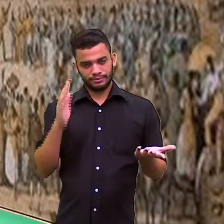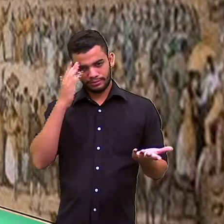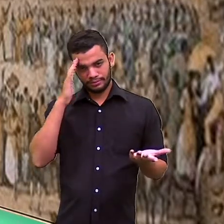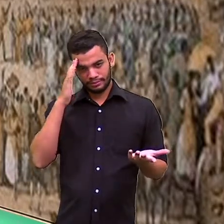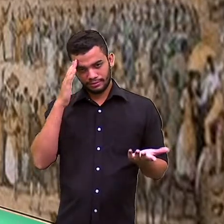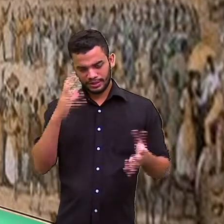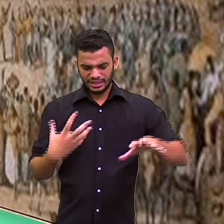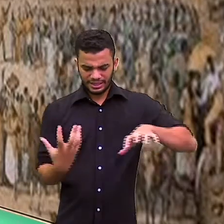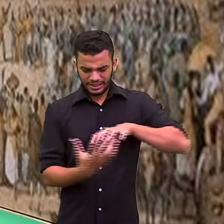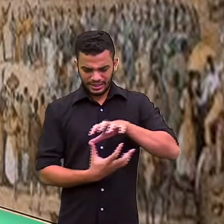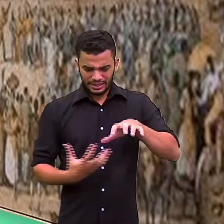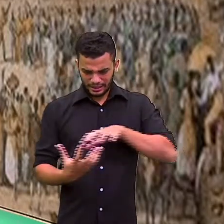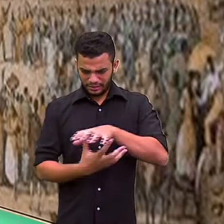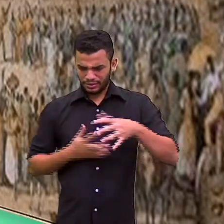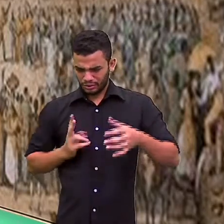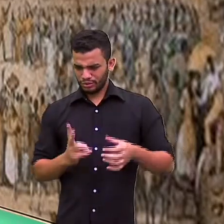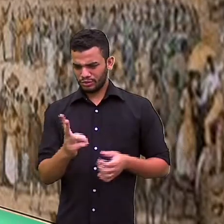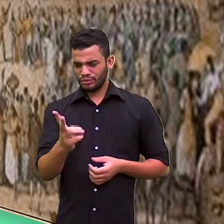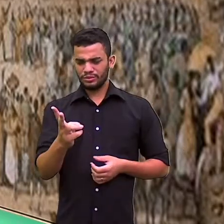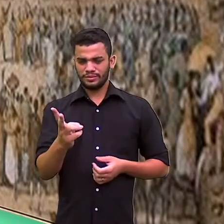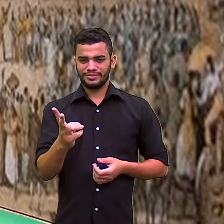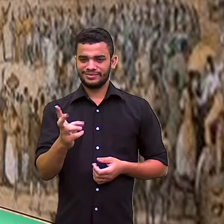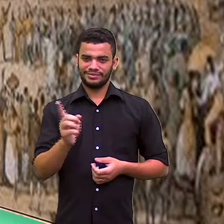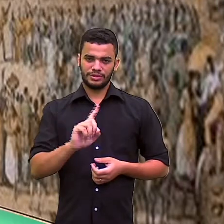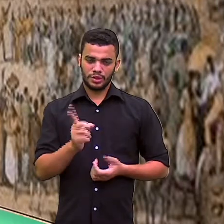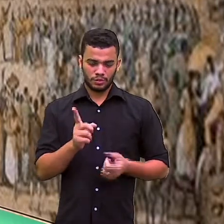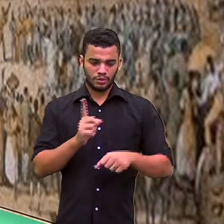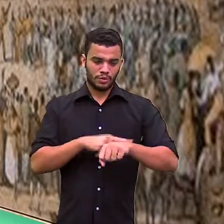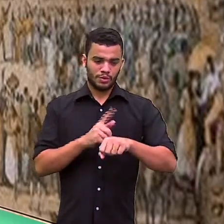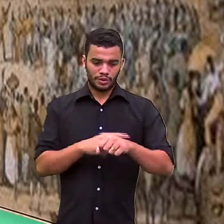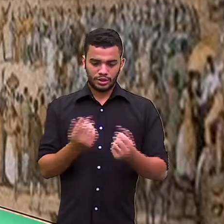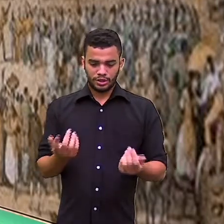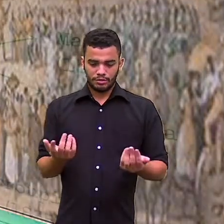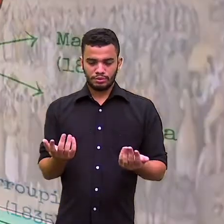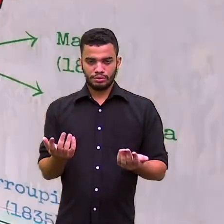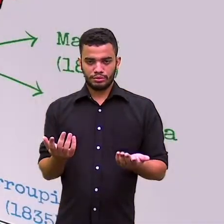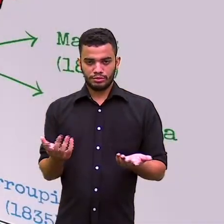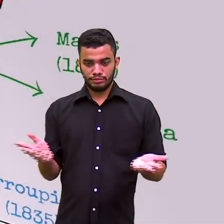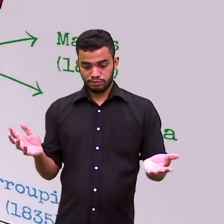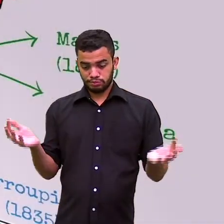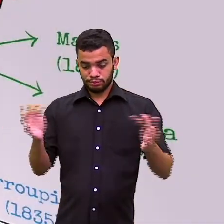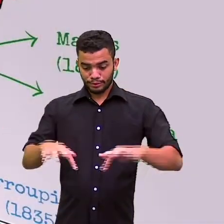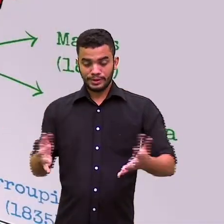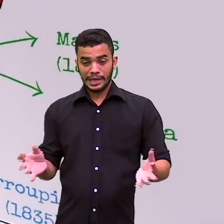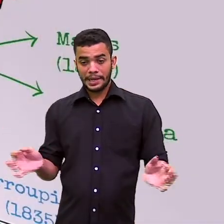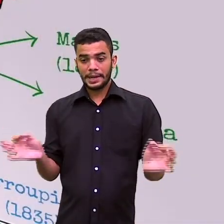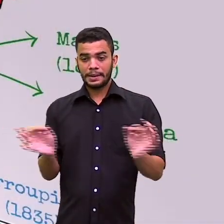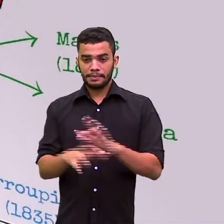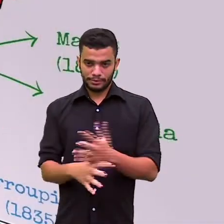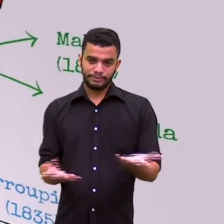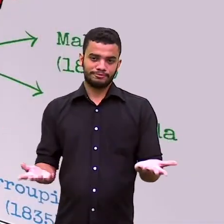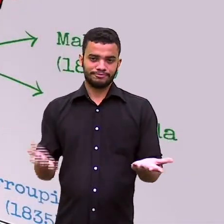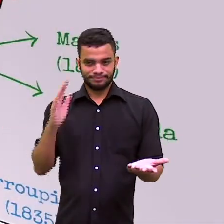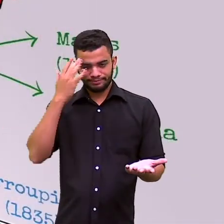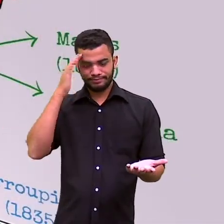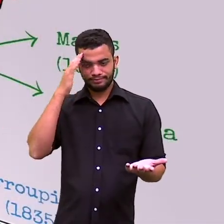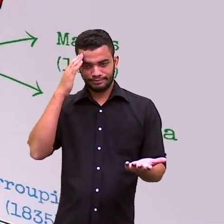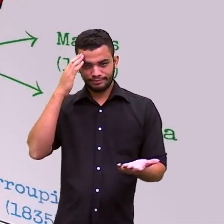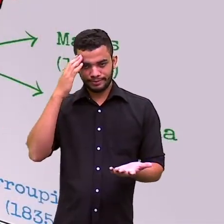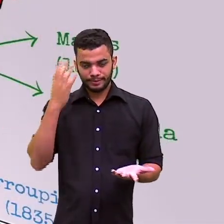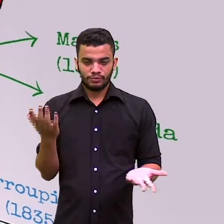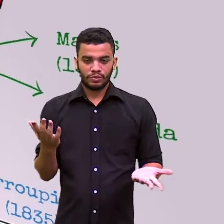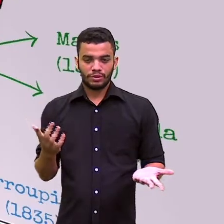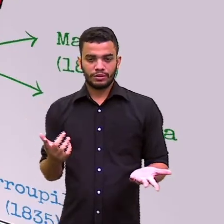Não, elas chegaram-se ao fim. Todas essas revoltas foram reprimidas pelos comandantes das